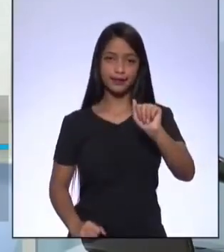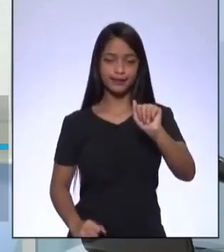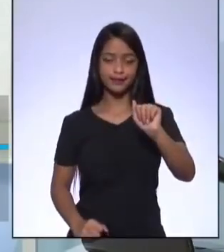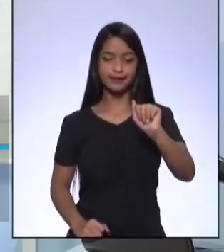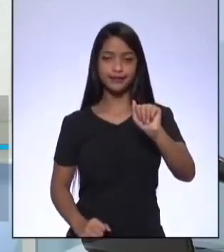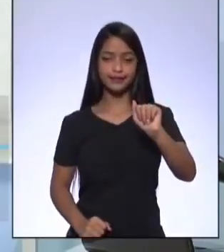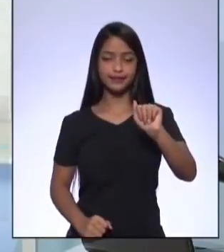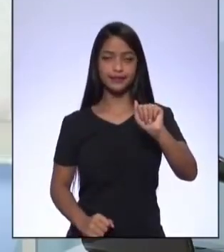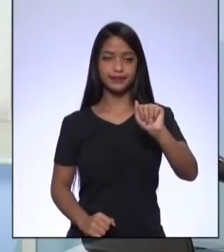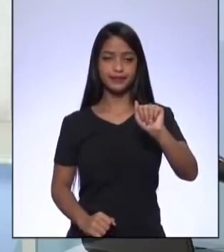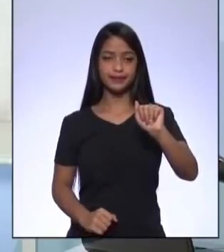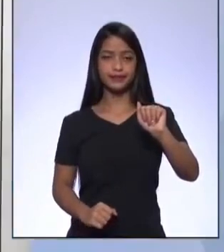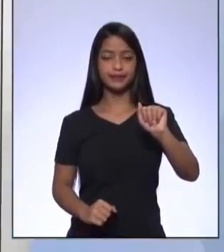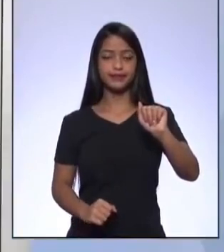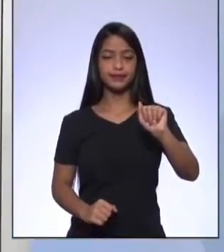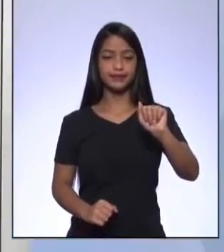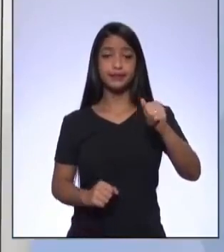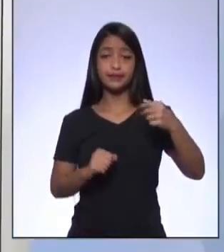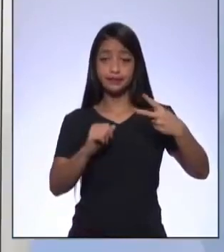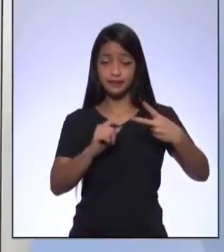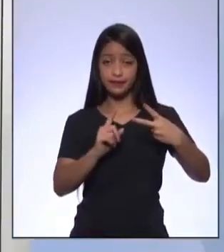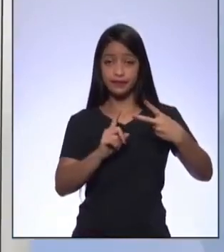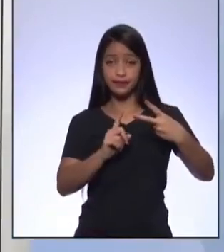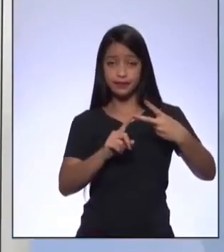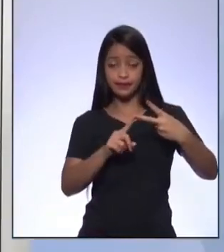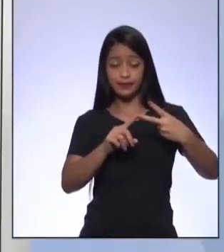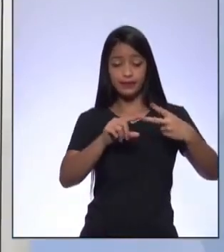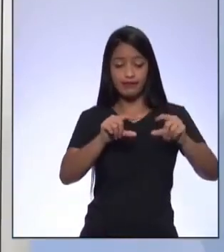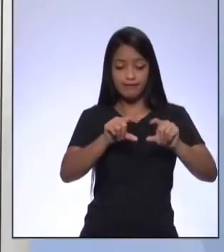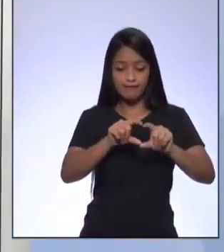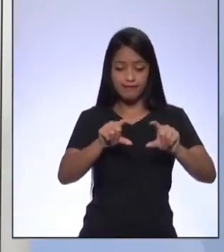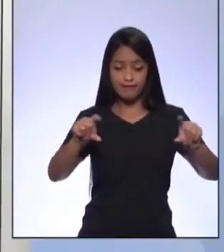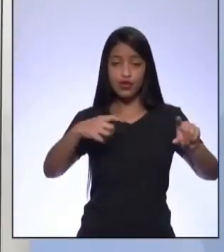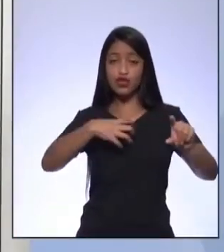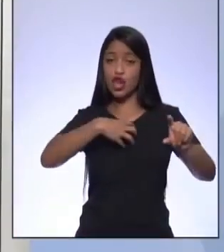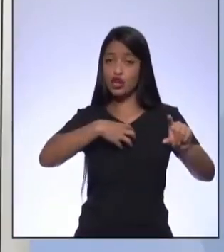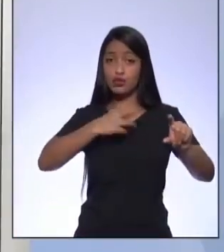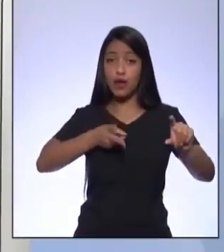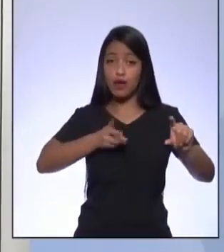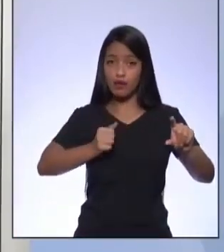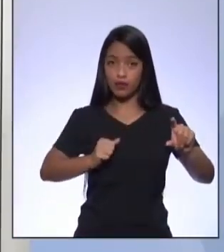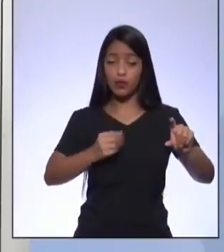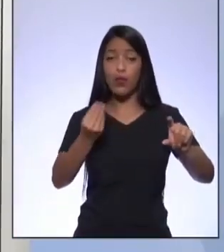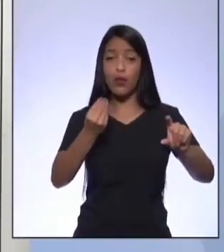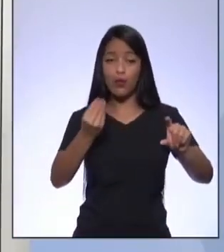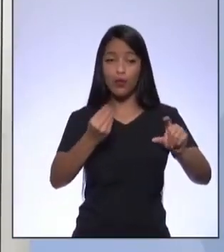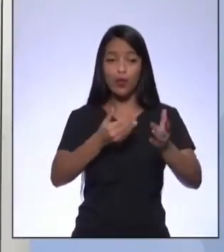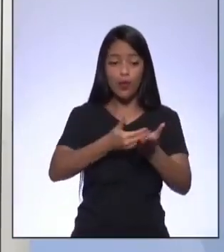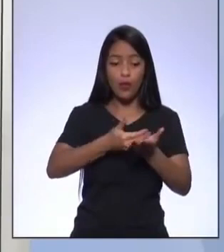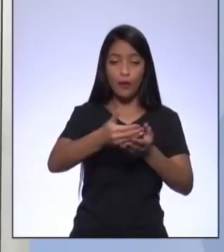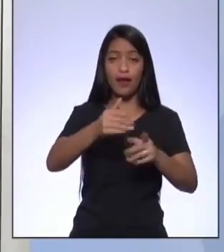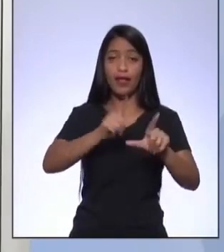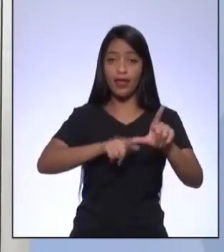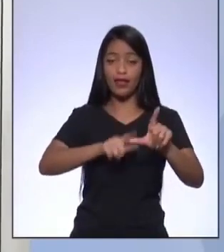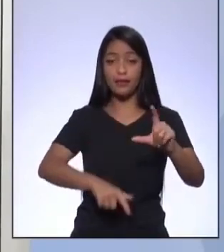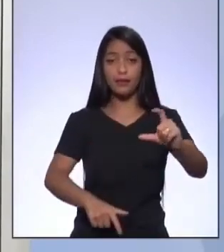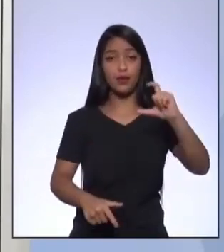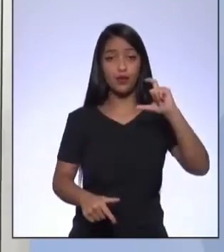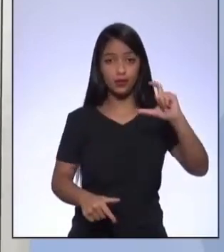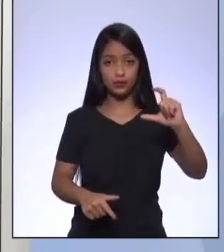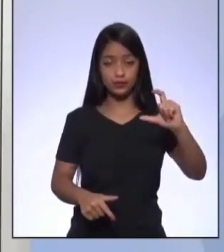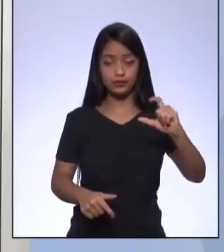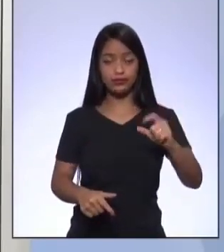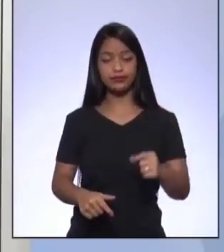par ordenado tem uma estética toda, sempre tem um modelo que você faz. Então, ele sempre a letra maiúscula, você vai abrir um parêntese